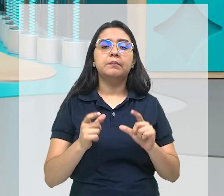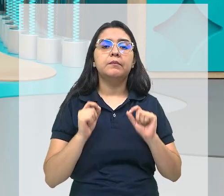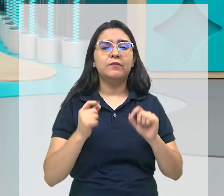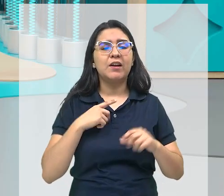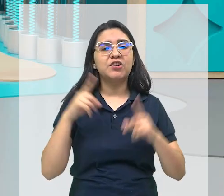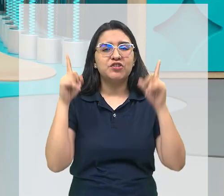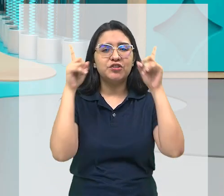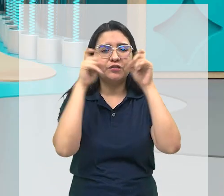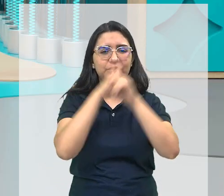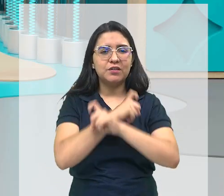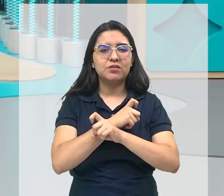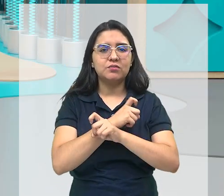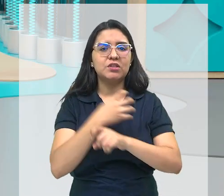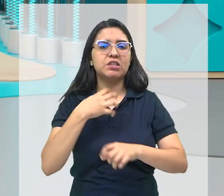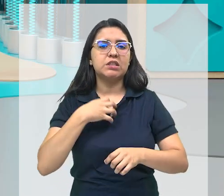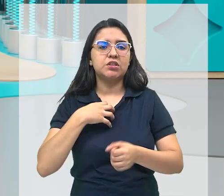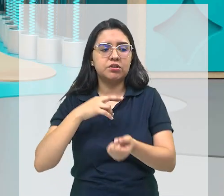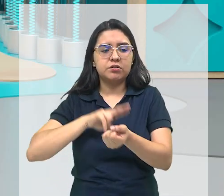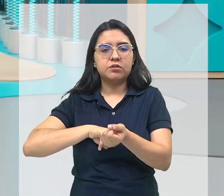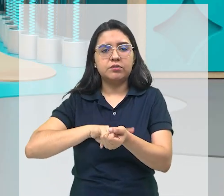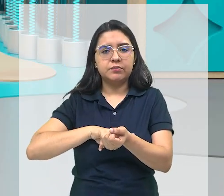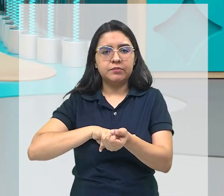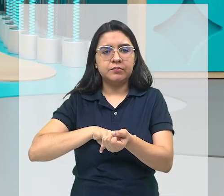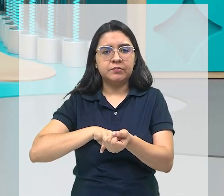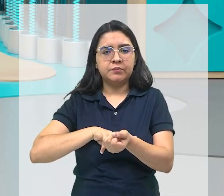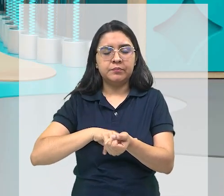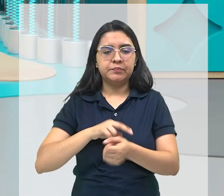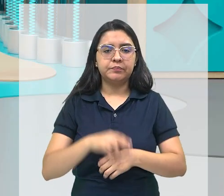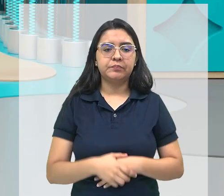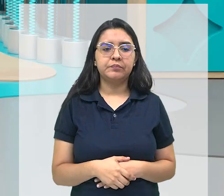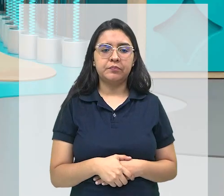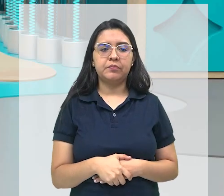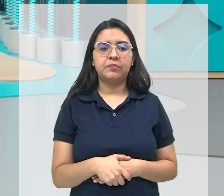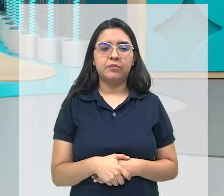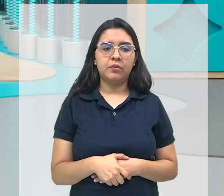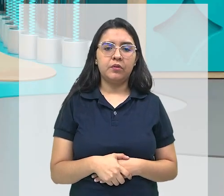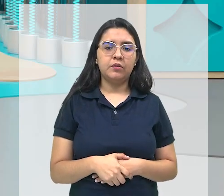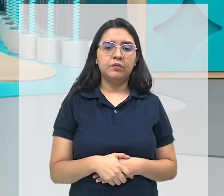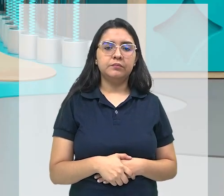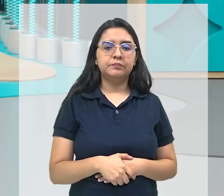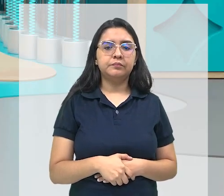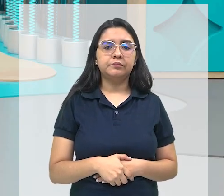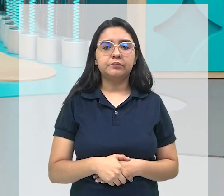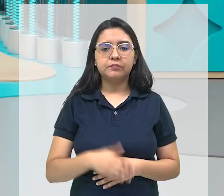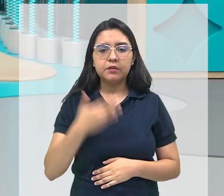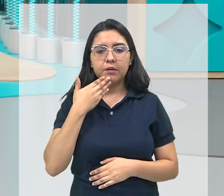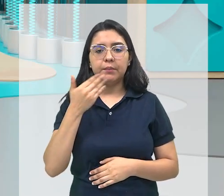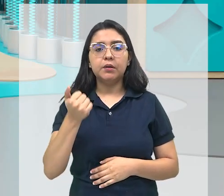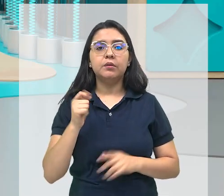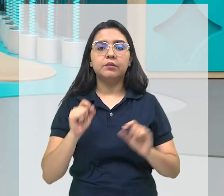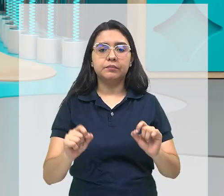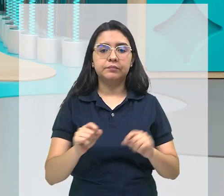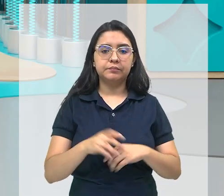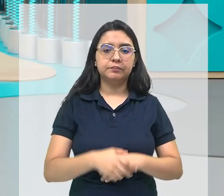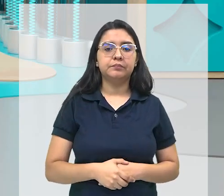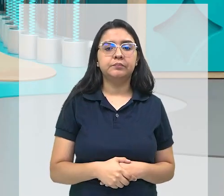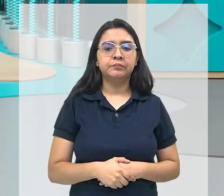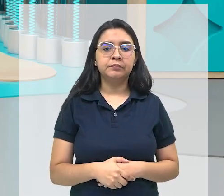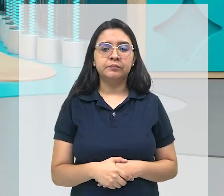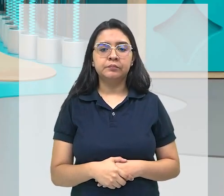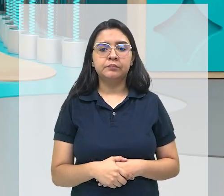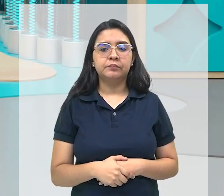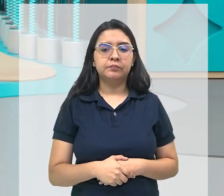tornar mais difícil de perceber a pulsação por meio desse ponto aqui. É melhor buscar artérias